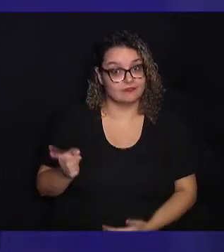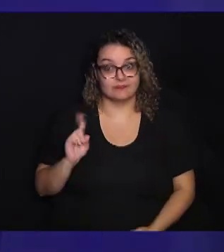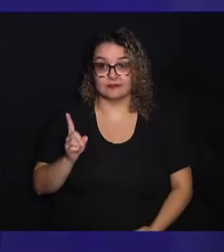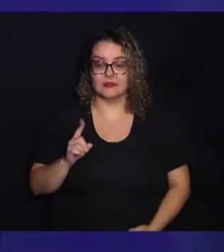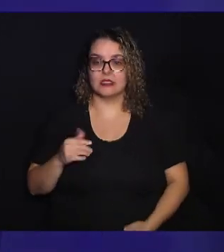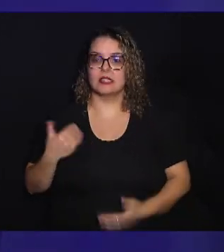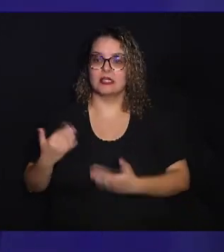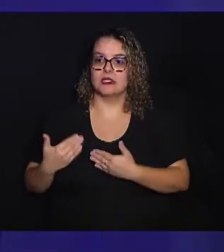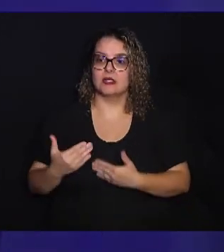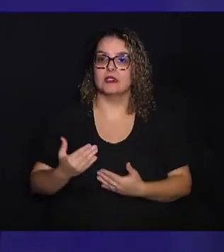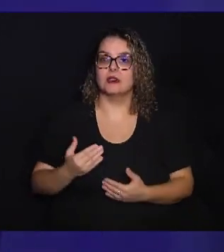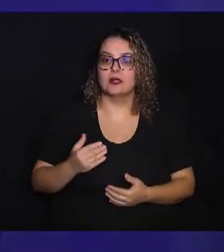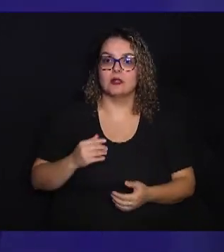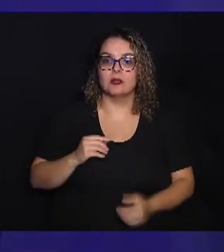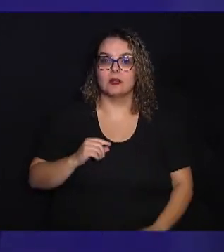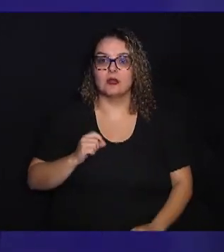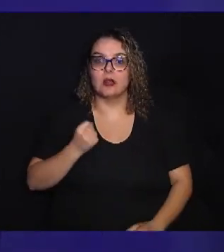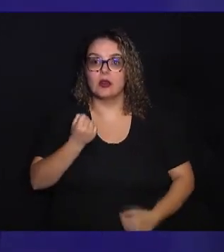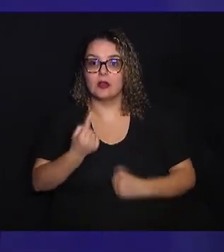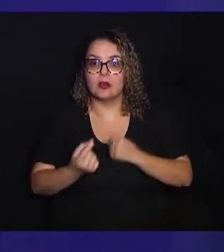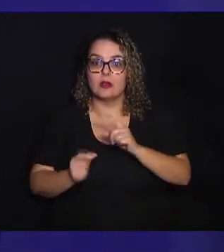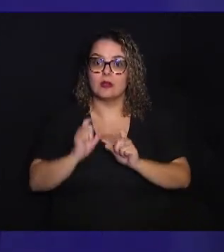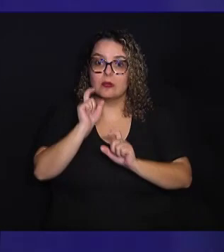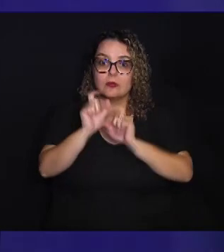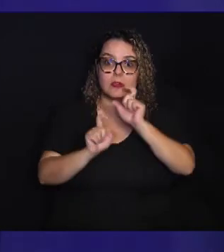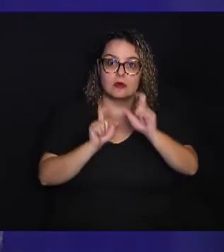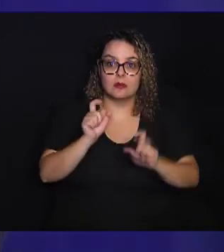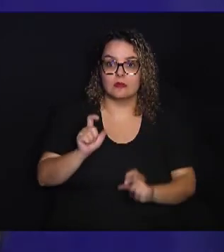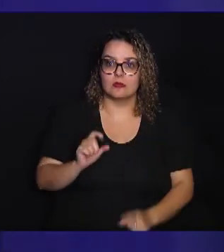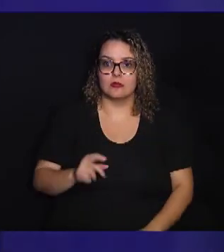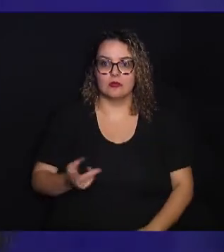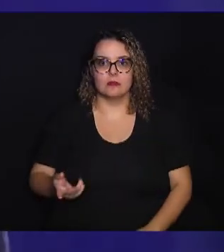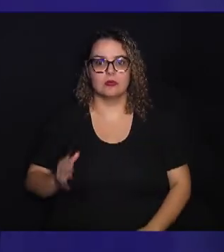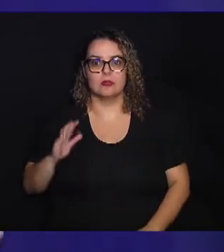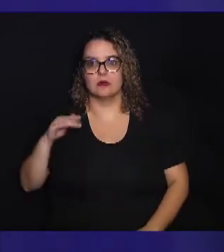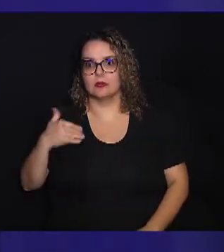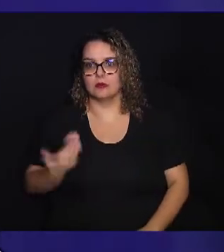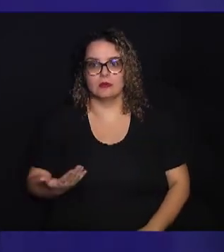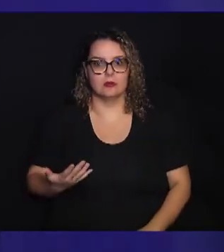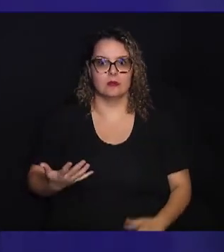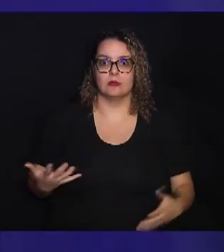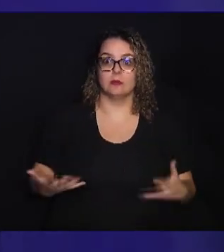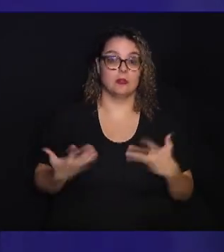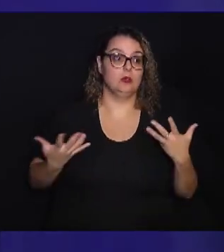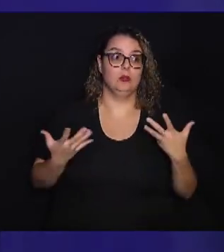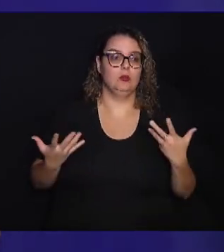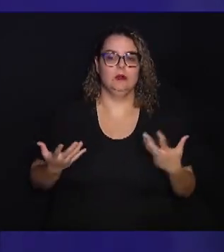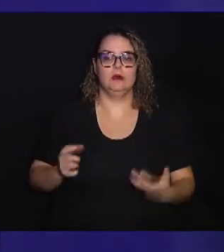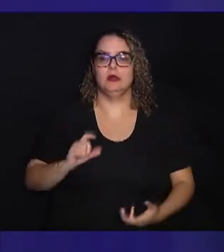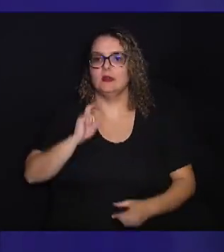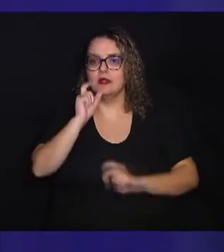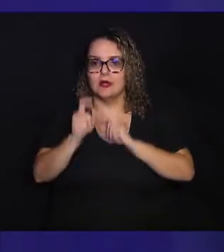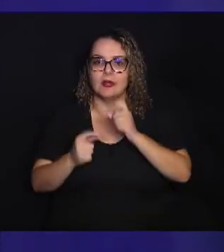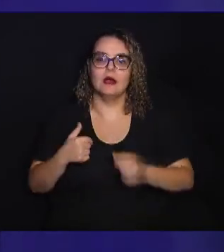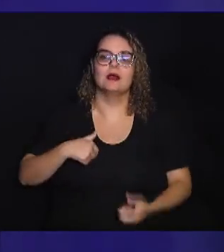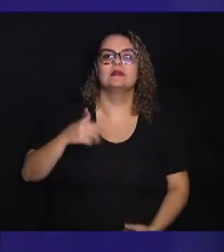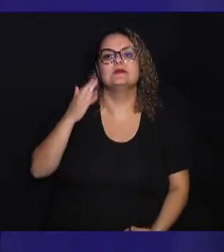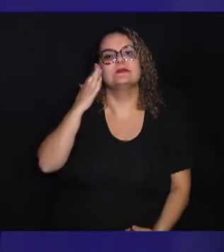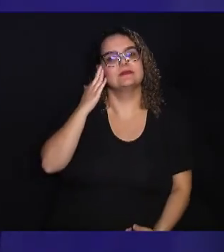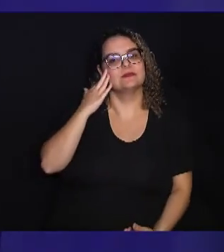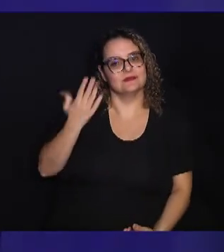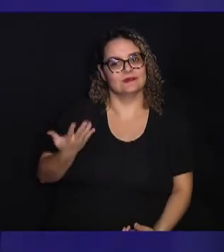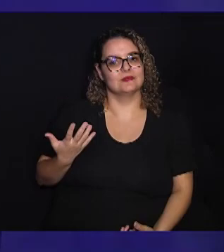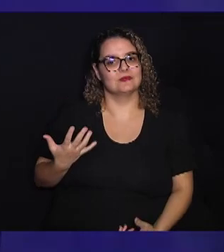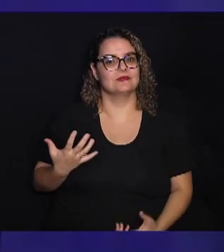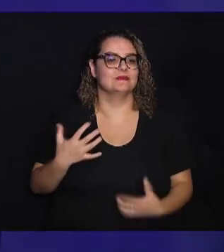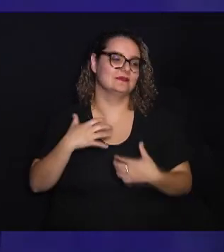desse dia ele começou a falar algumas palavras, muito assim quando ele estava motivadíssimo. E aí eu entendi o tamanho do afeto dele